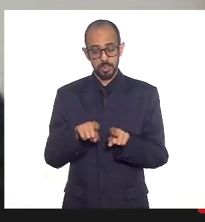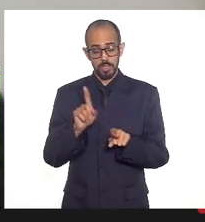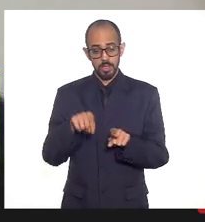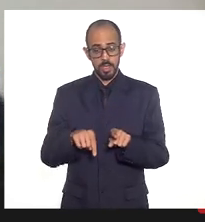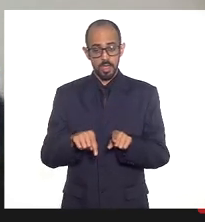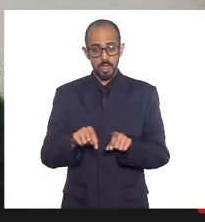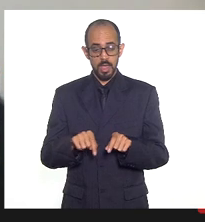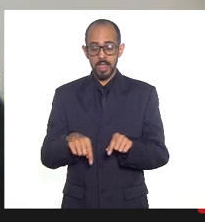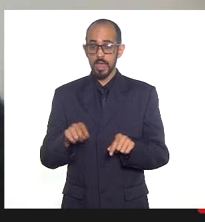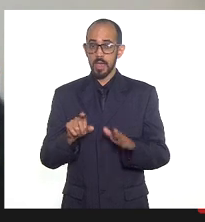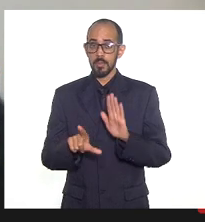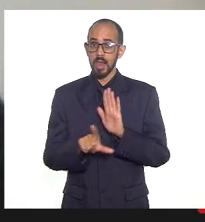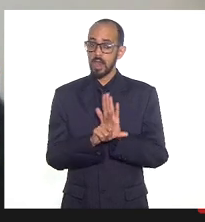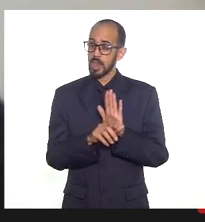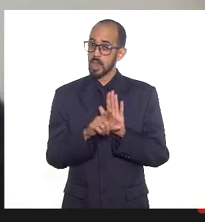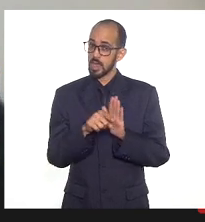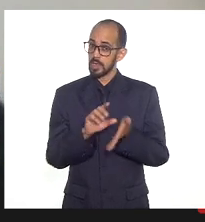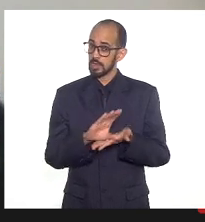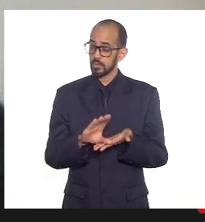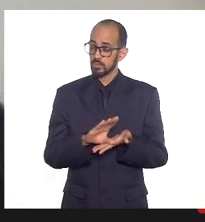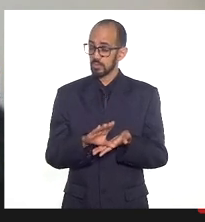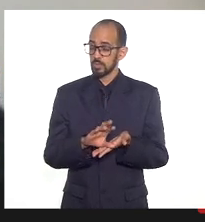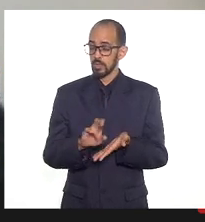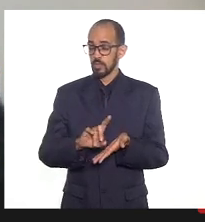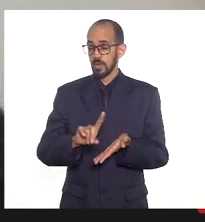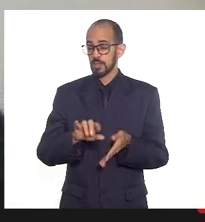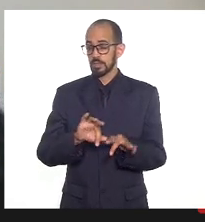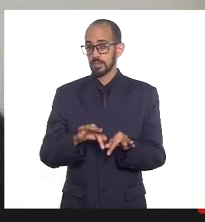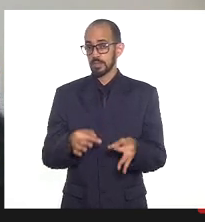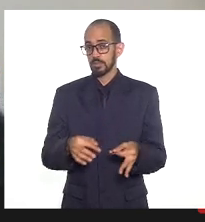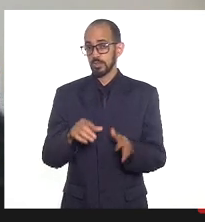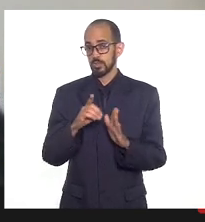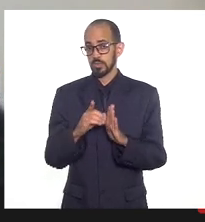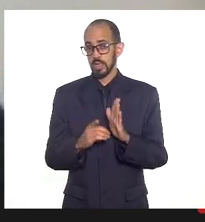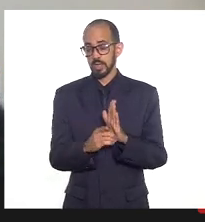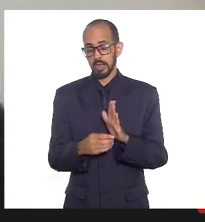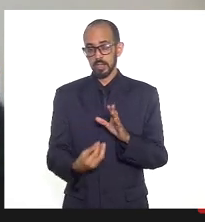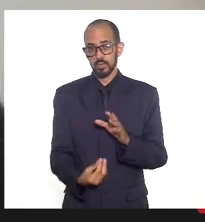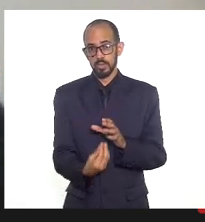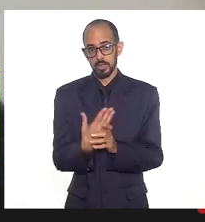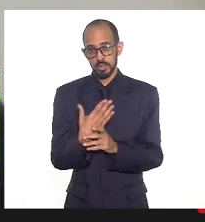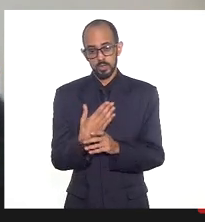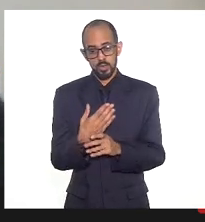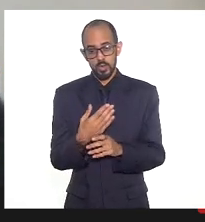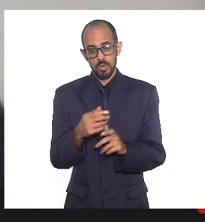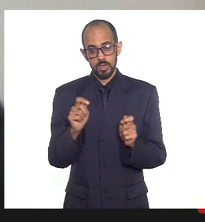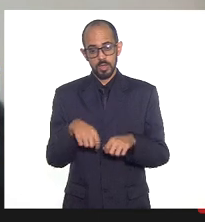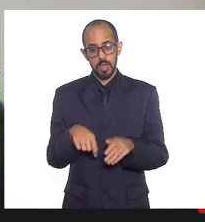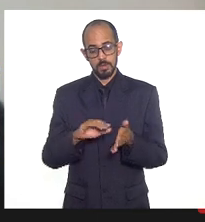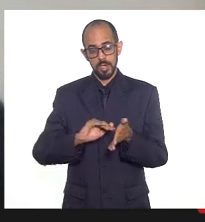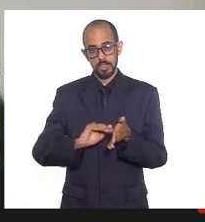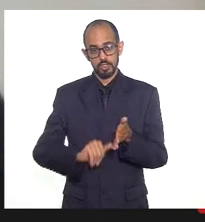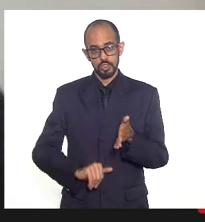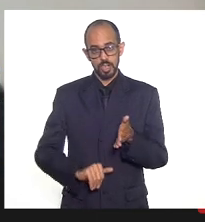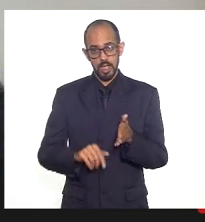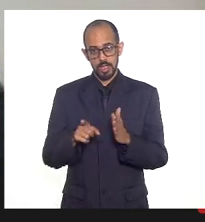questão constitucional a existência da EBC, não é simplesmente um decreto que pode acabar com a empresa,